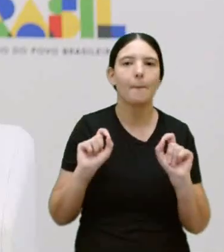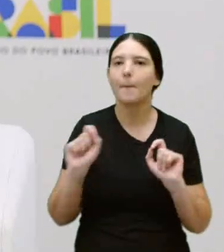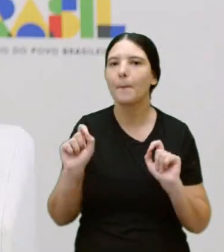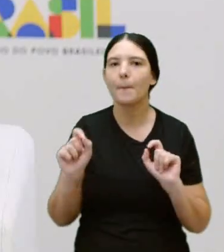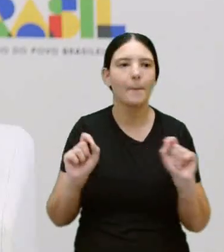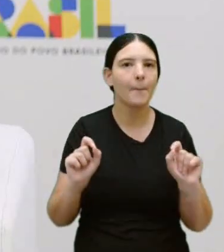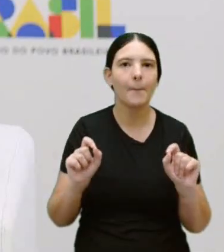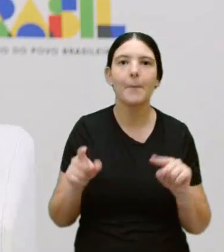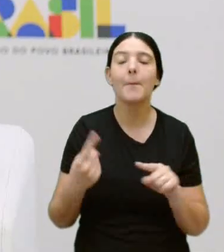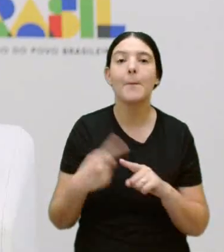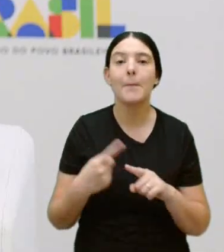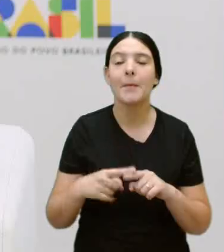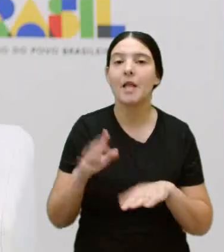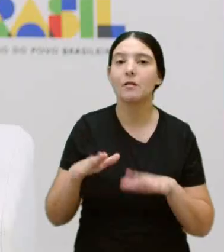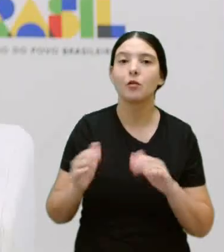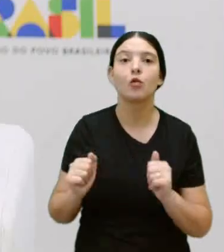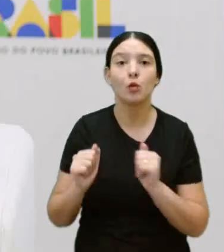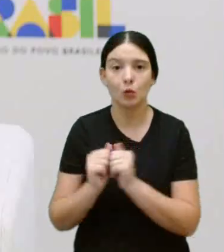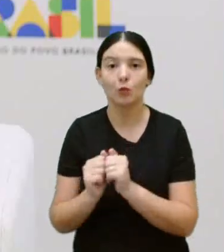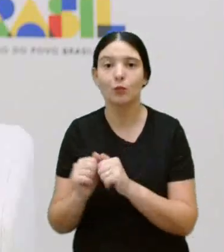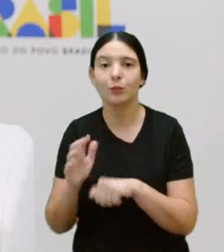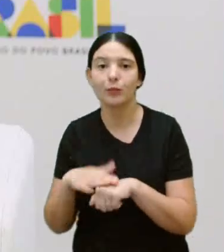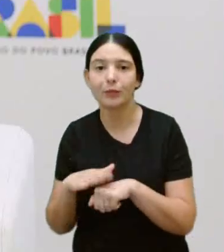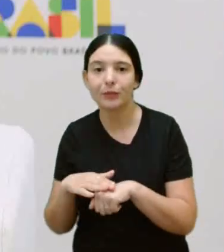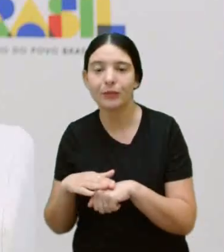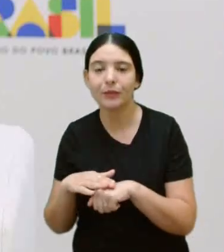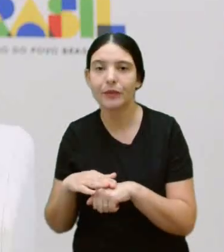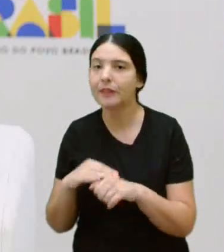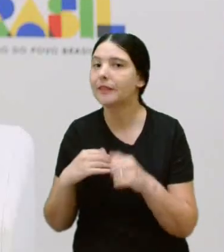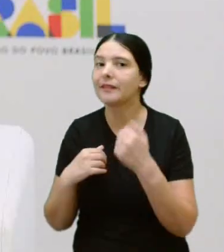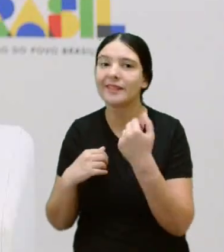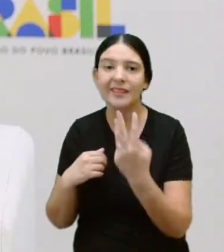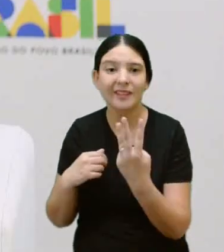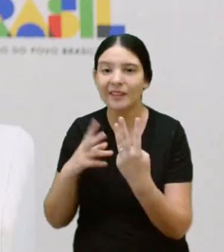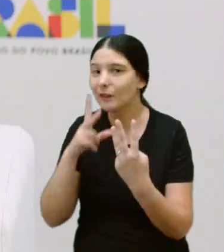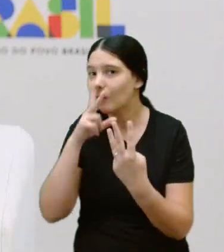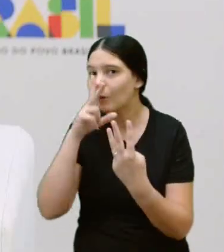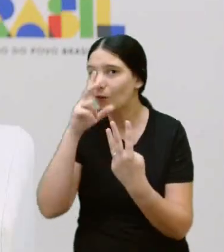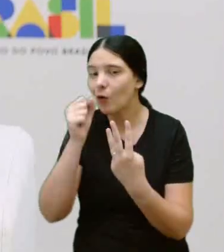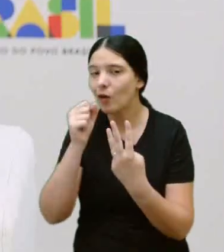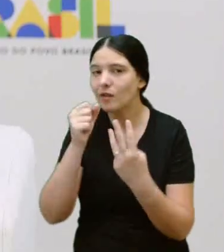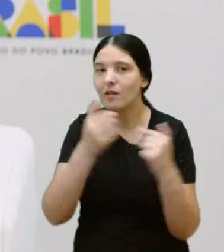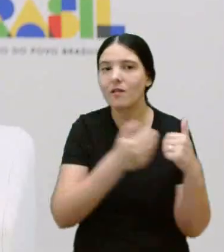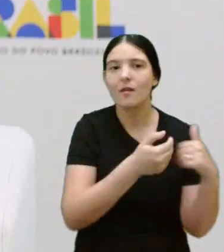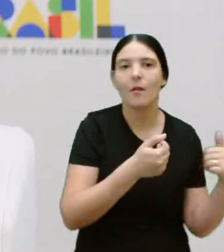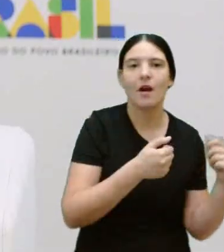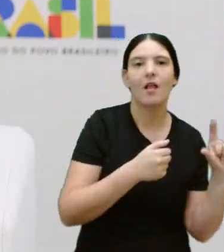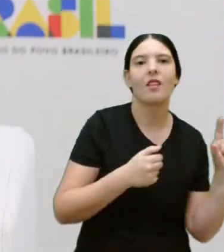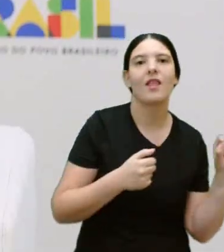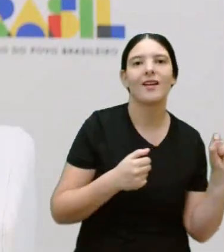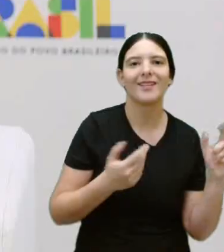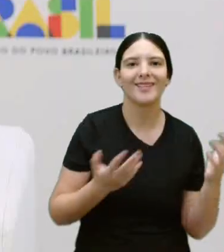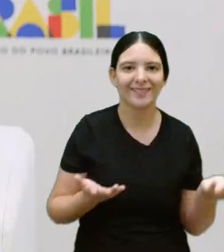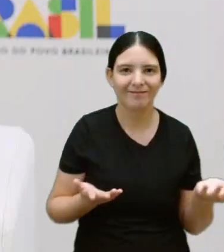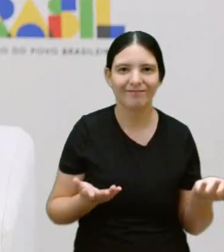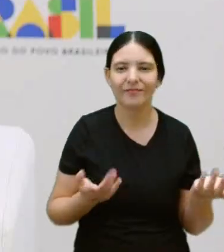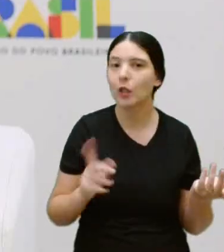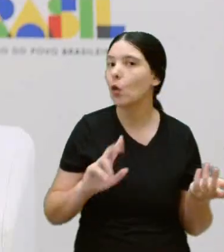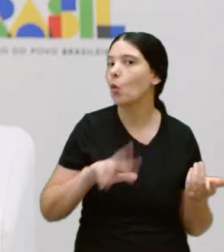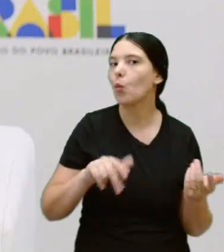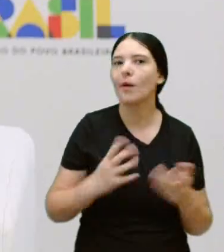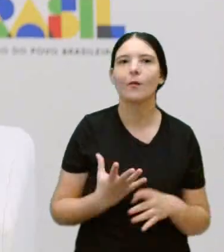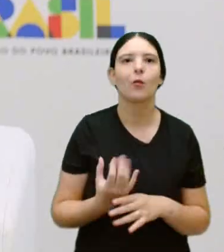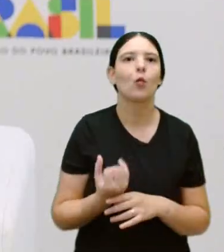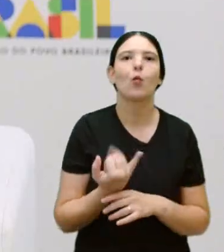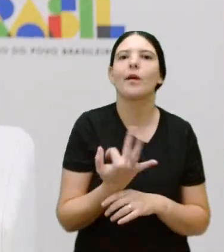ficar junto, 3 sejam mais fortes que 10 que fazem separar. Então, não é da ordem da quantidade também. Tem